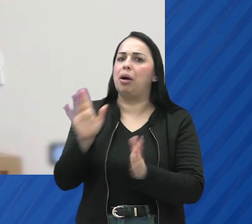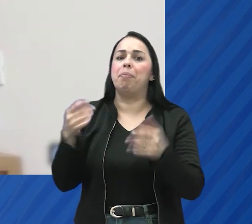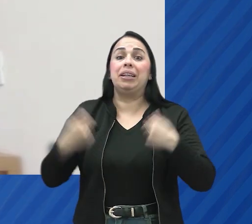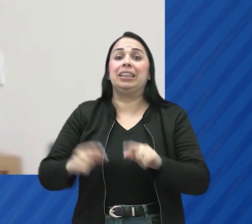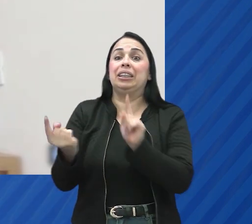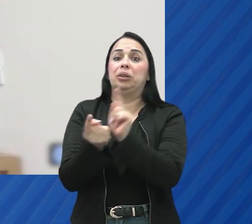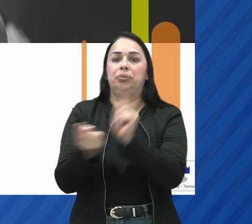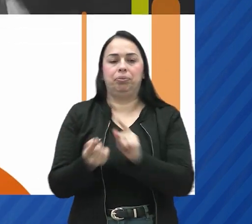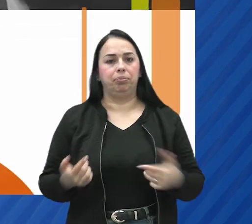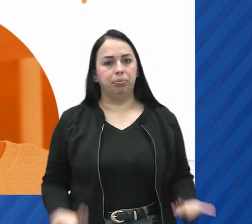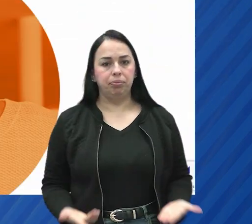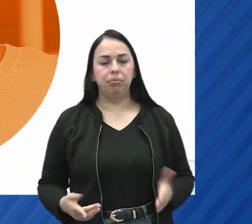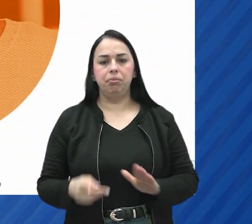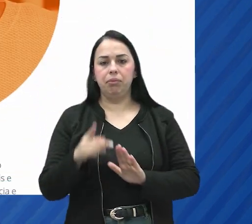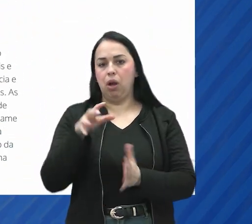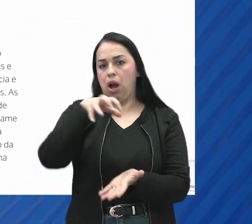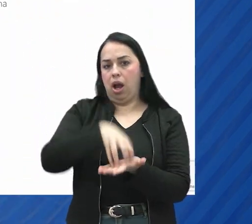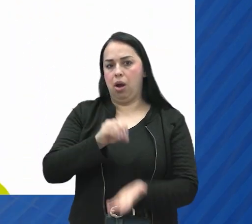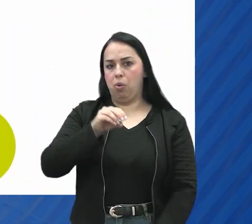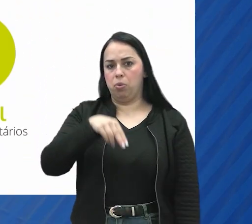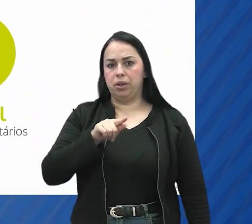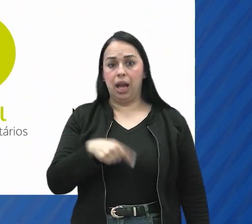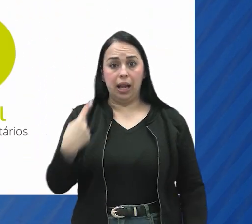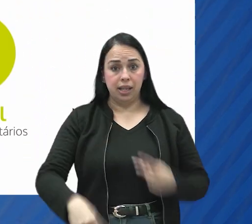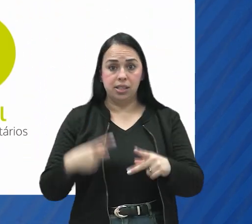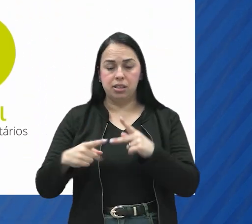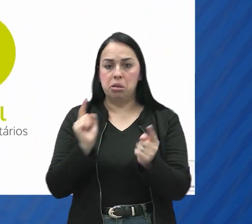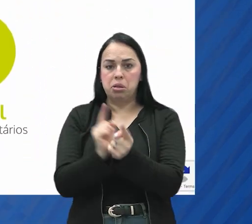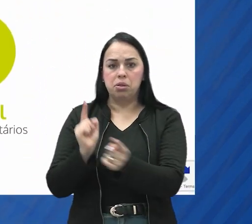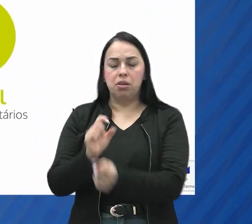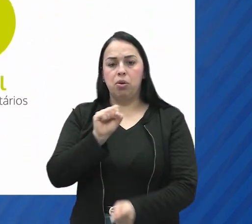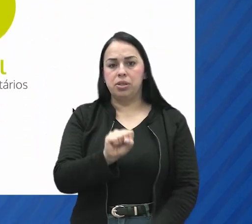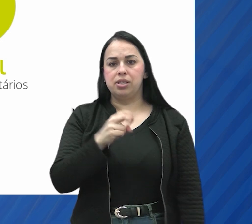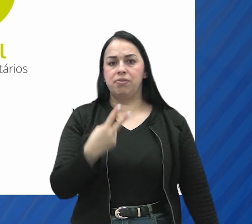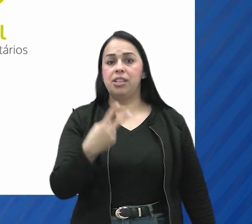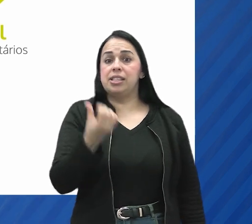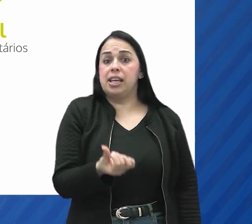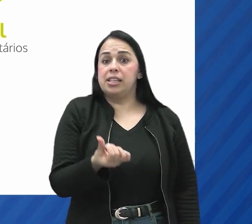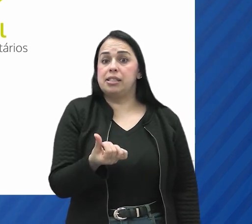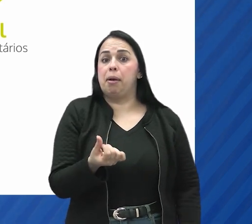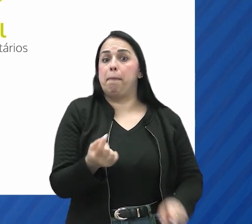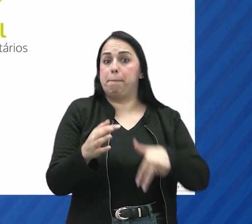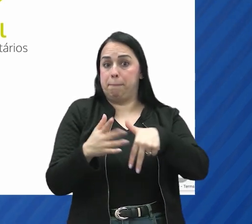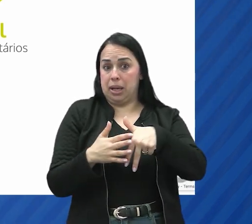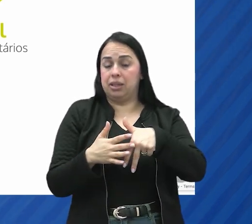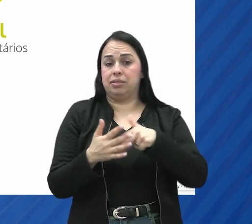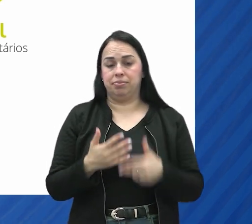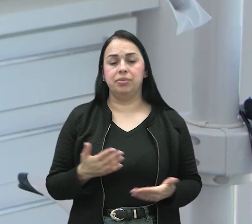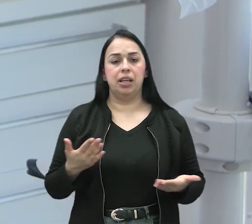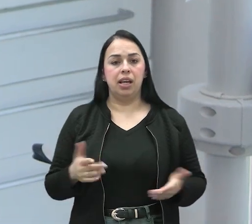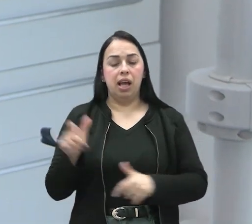de atendimento. De acordo com a ONG, em São José já foram atendidos 826